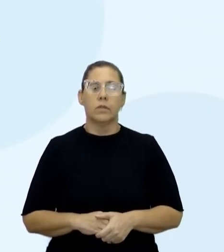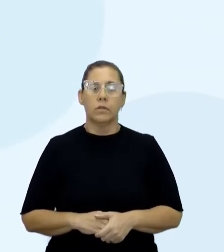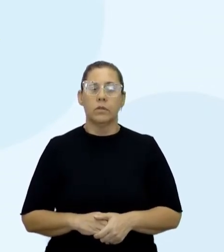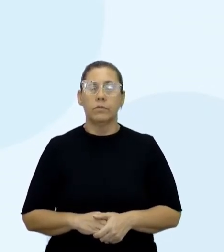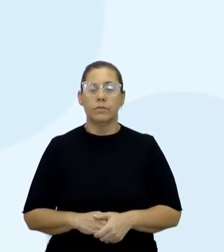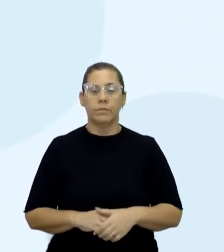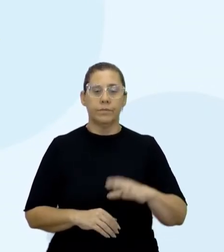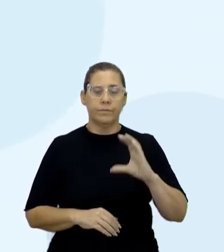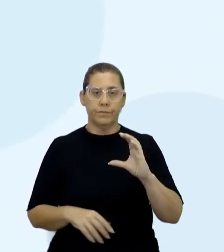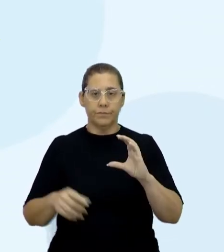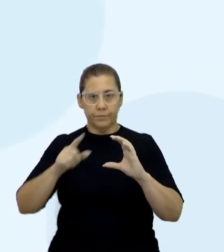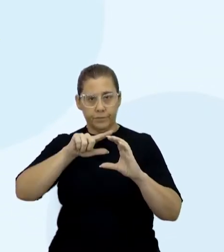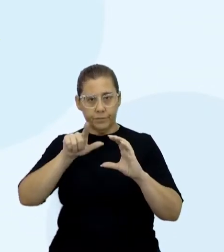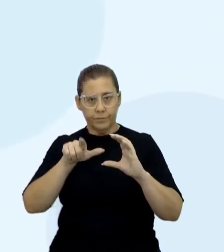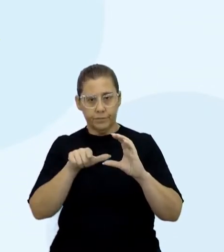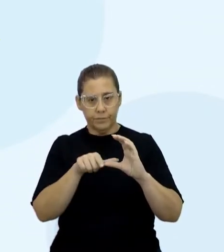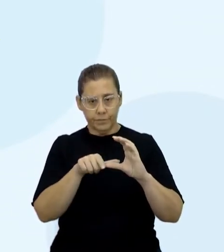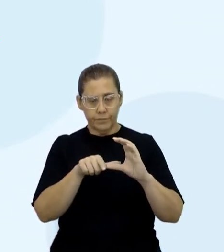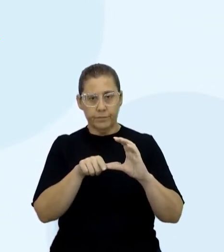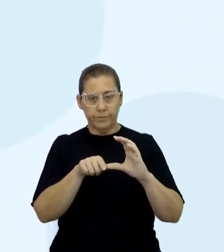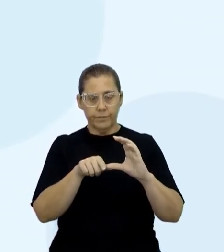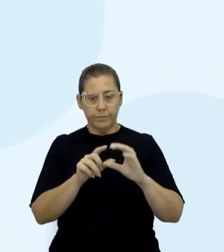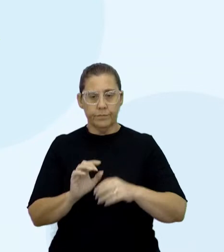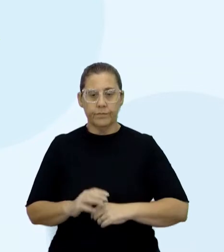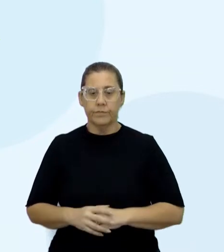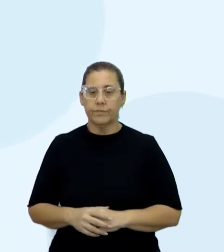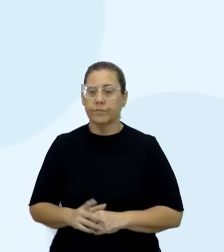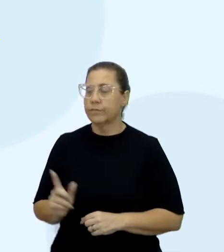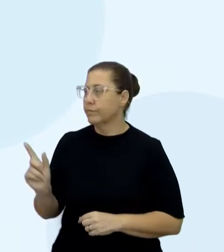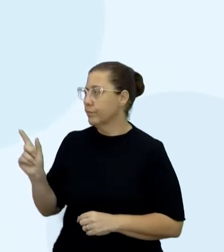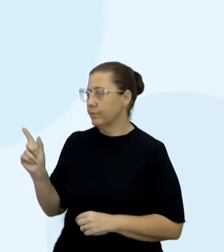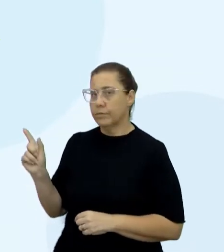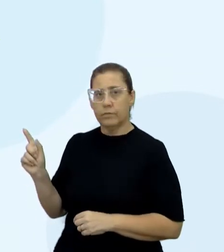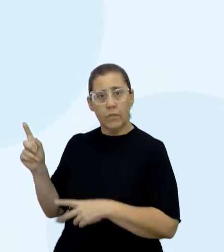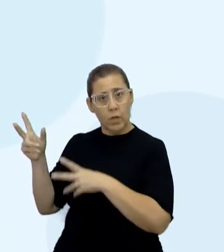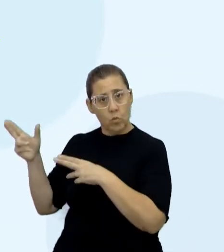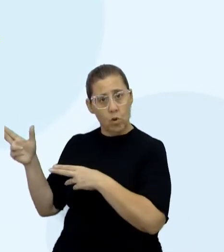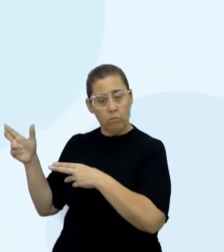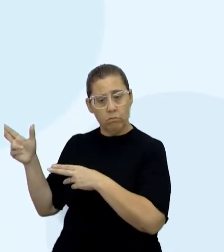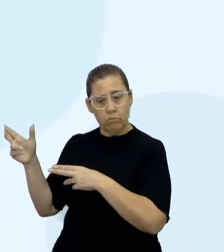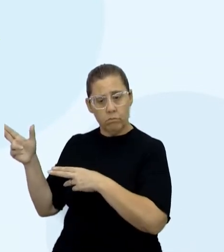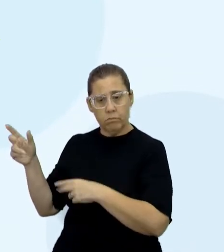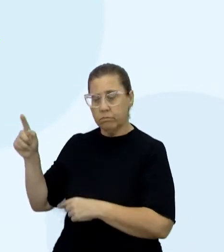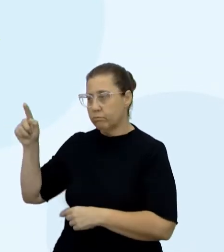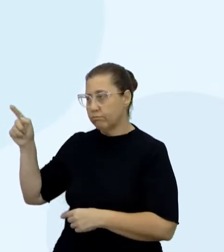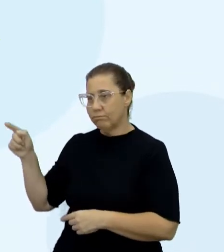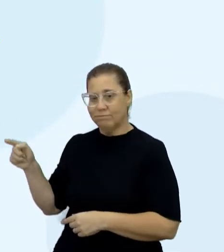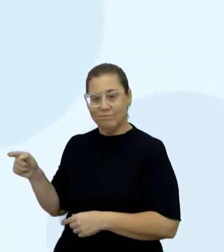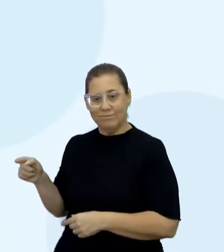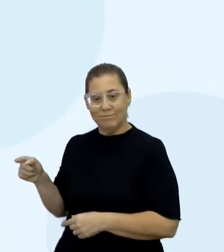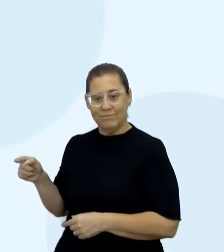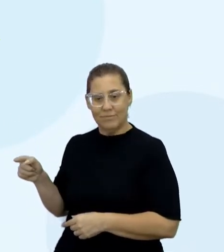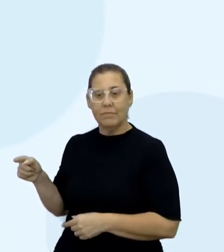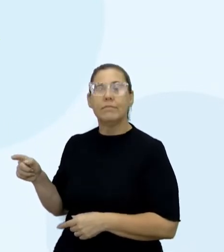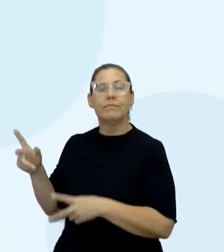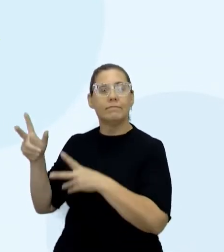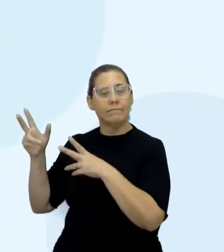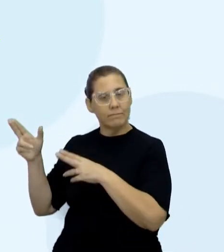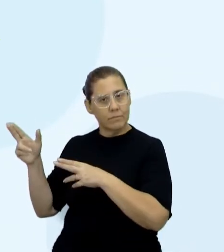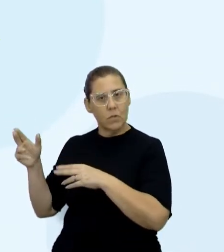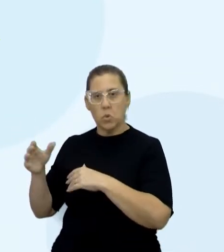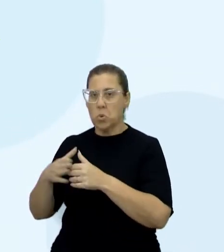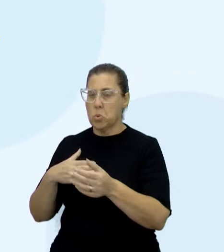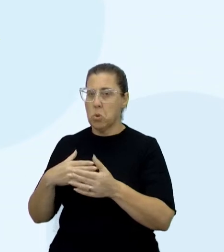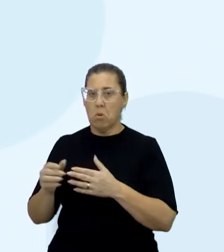o ângulo do raio refletido são iguais. Então, esses ângulos aqui são iguais, propriedade de